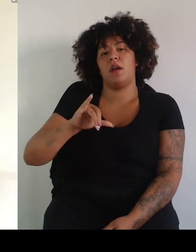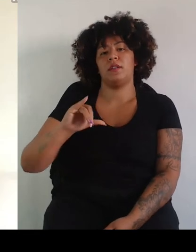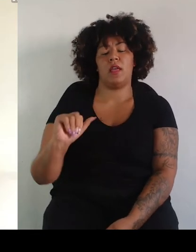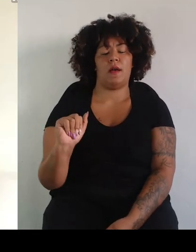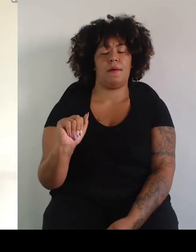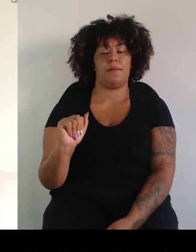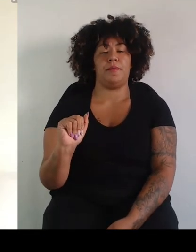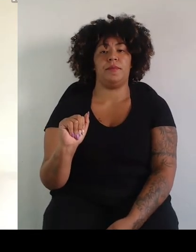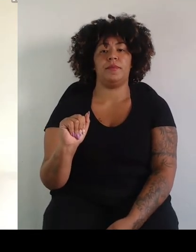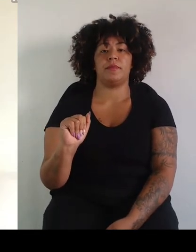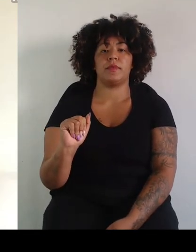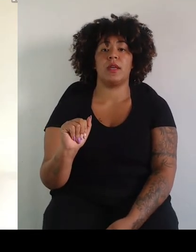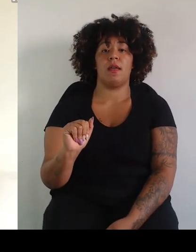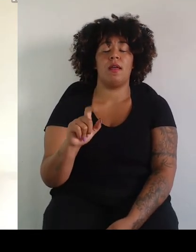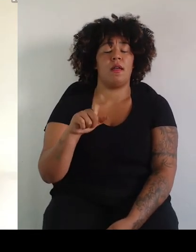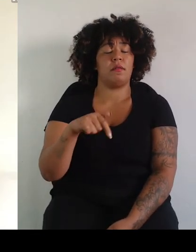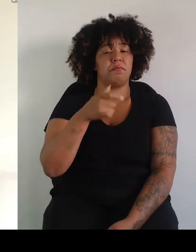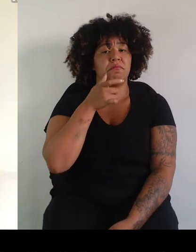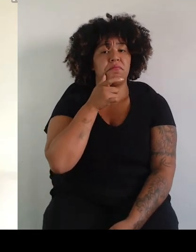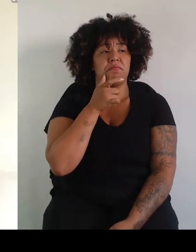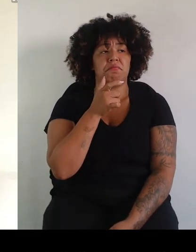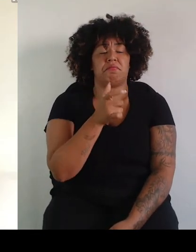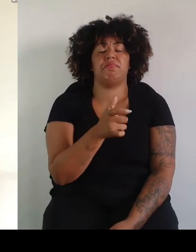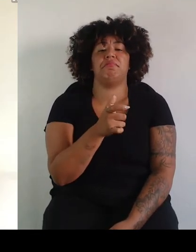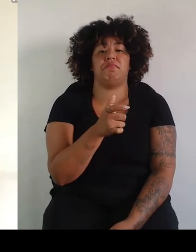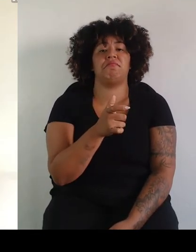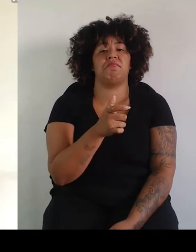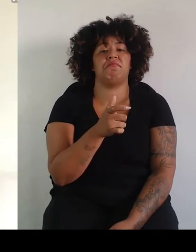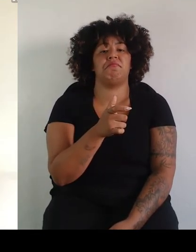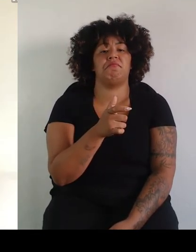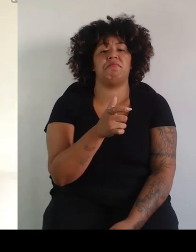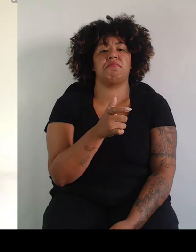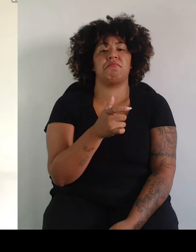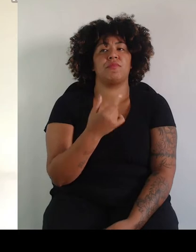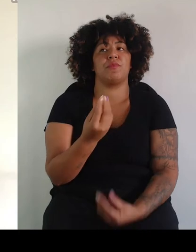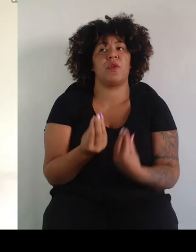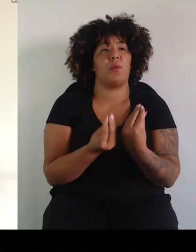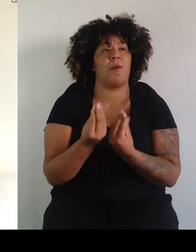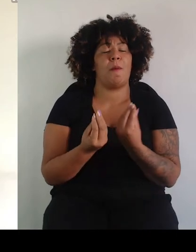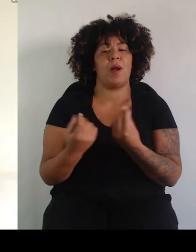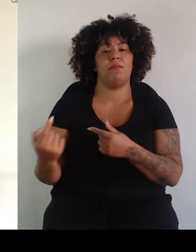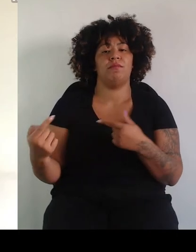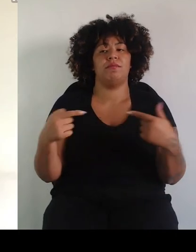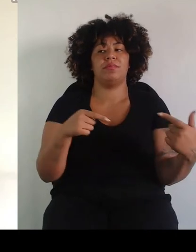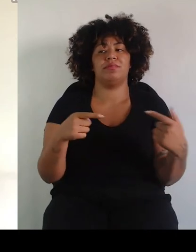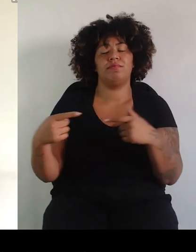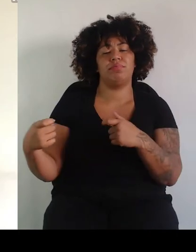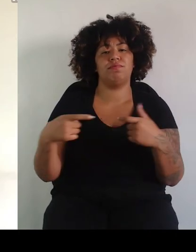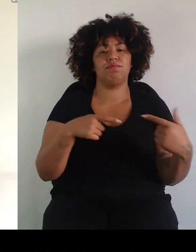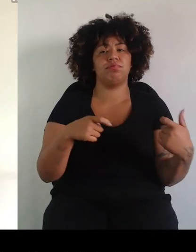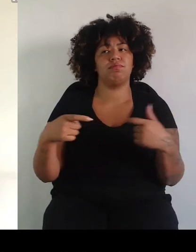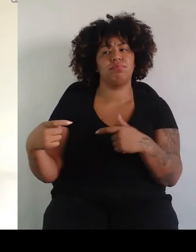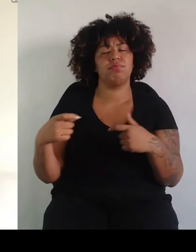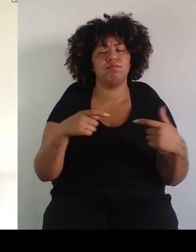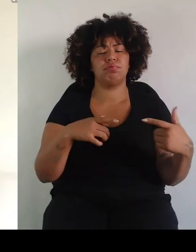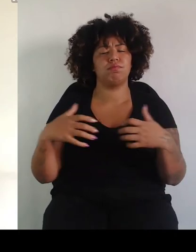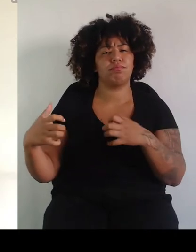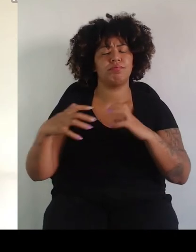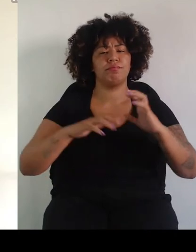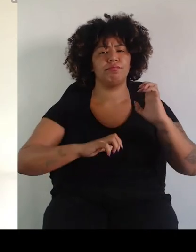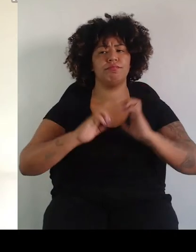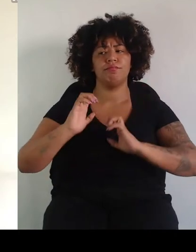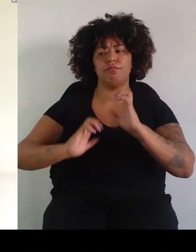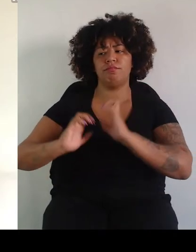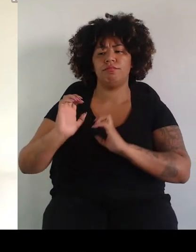É impressionante como uma briga de galo dela conversa